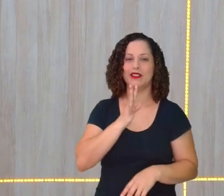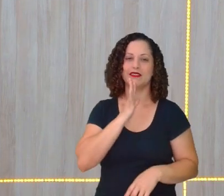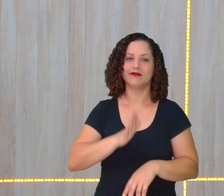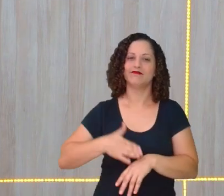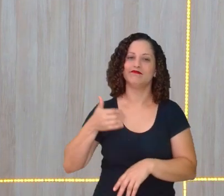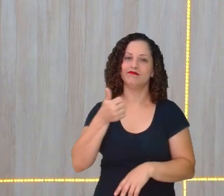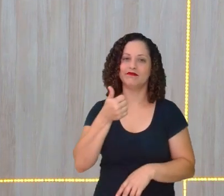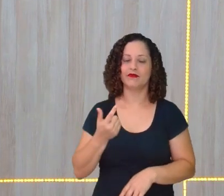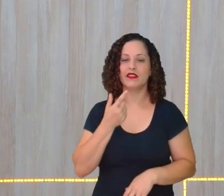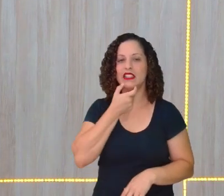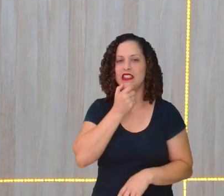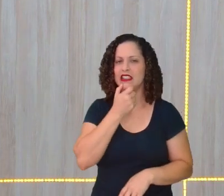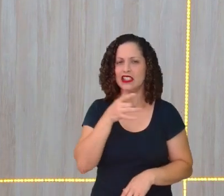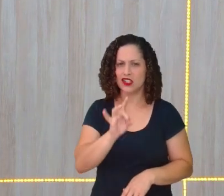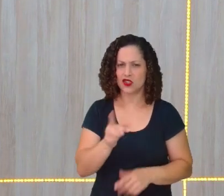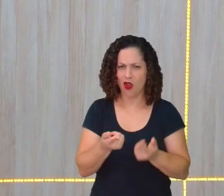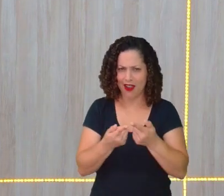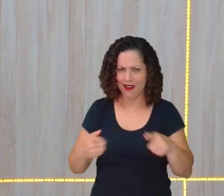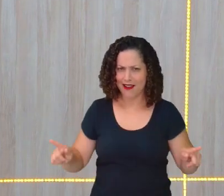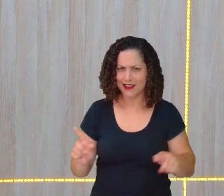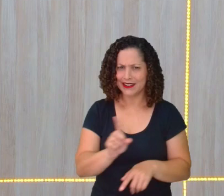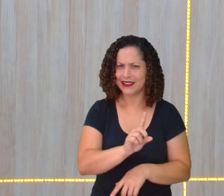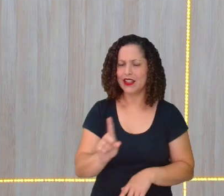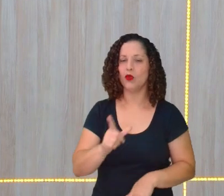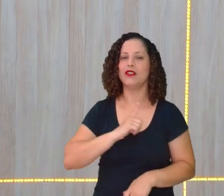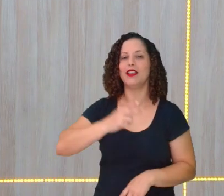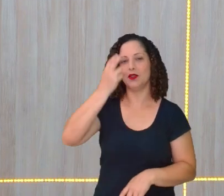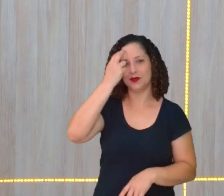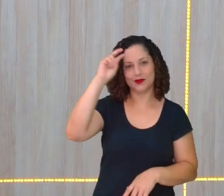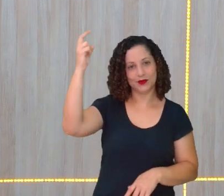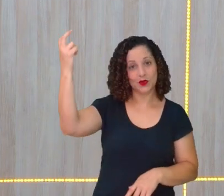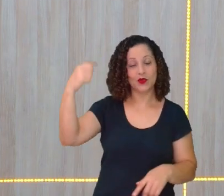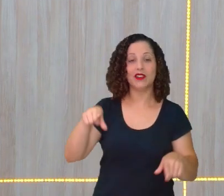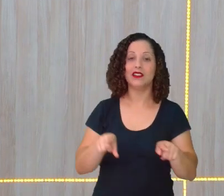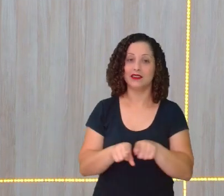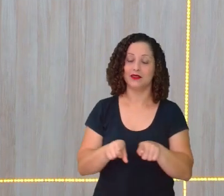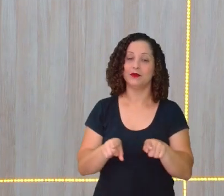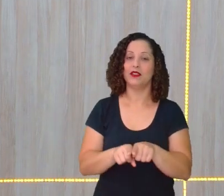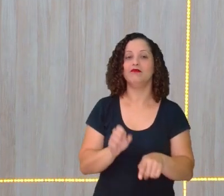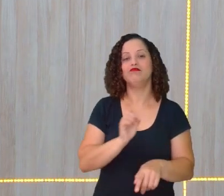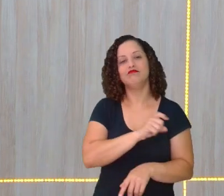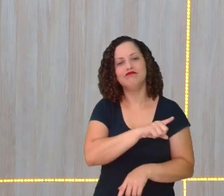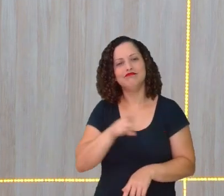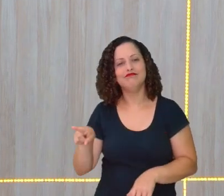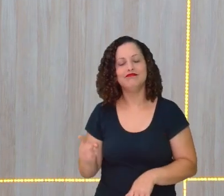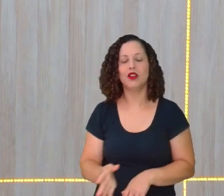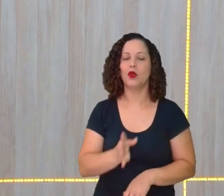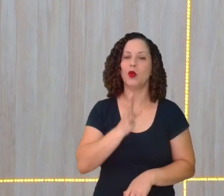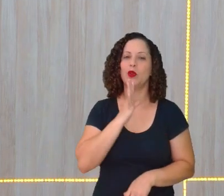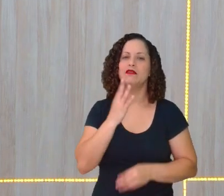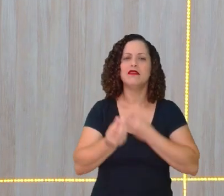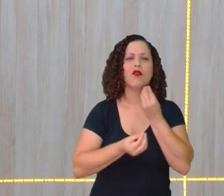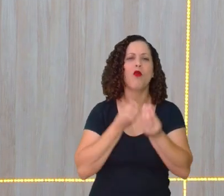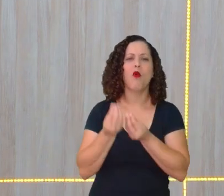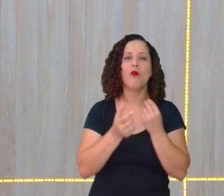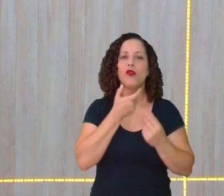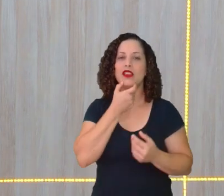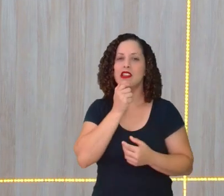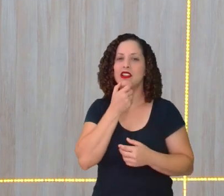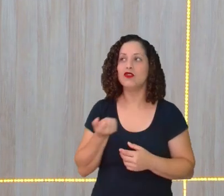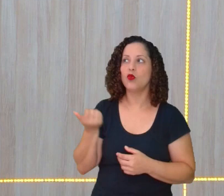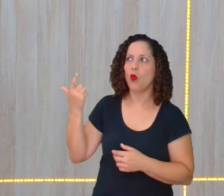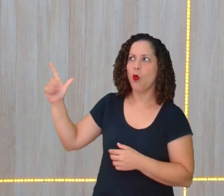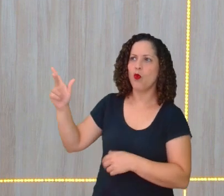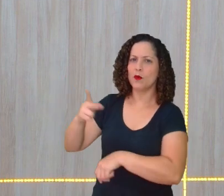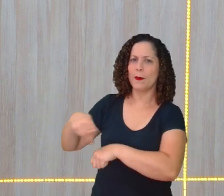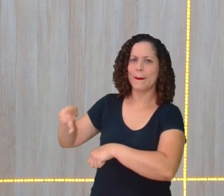só gramática, a gente vai trabalhar com cultura, tá bem, gente? Vocês vão conhecer como funciona a língua inglesa lá fora,